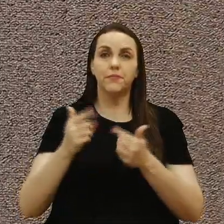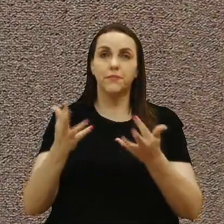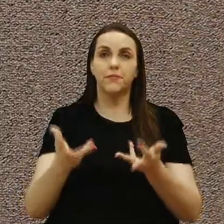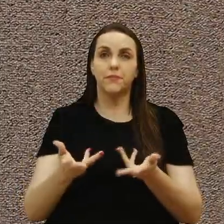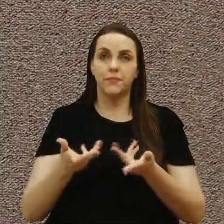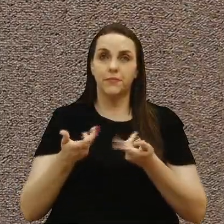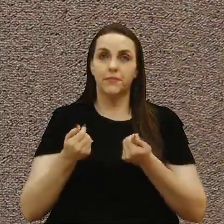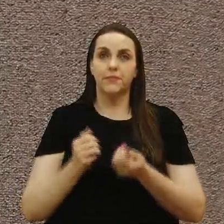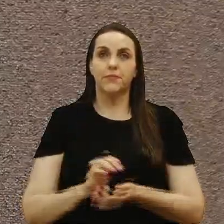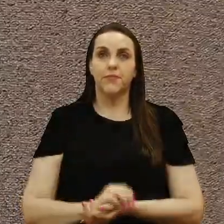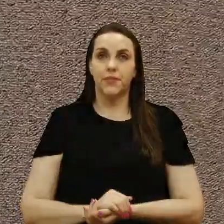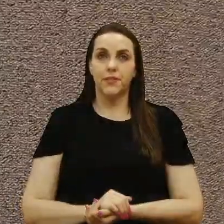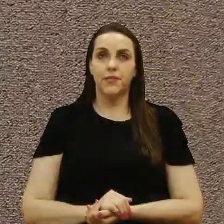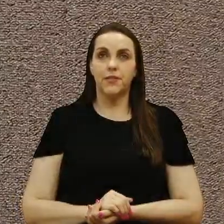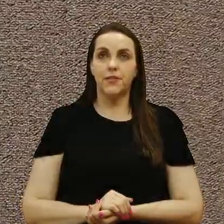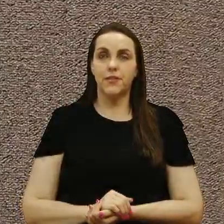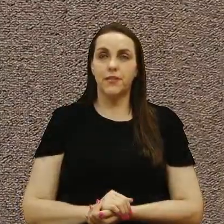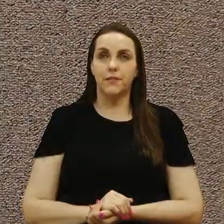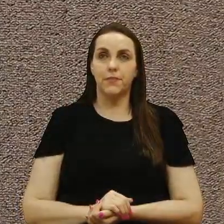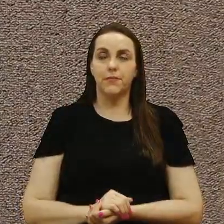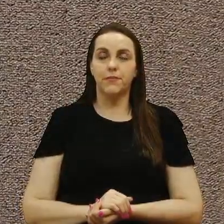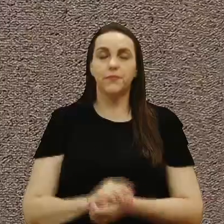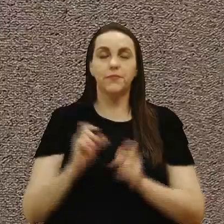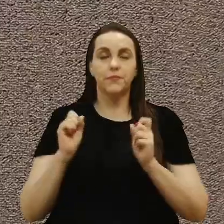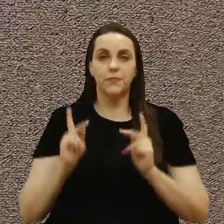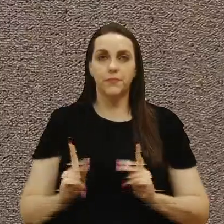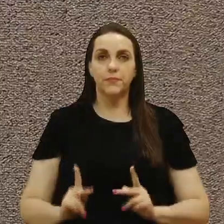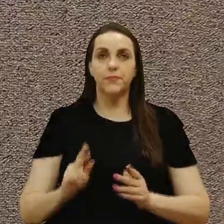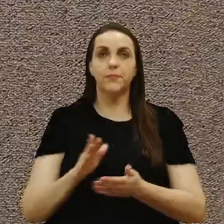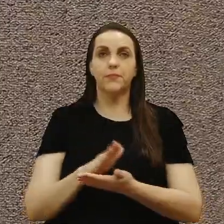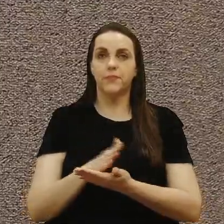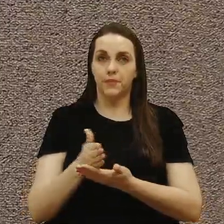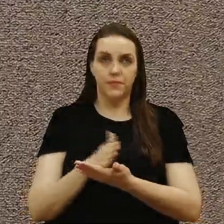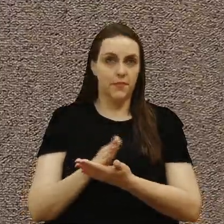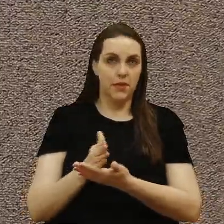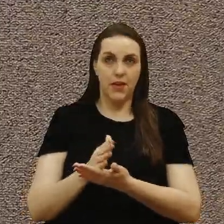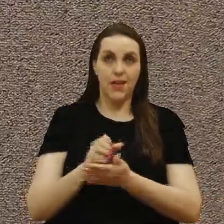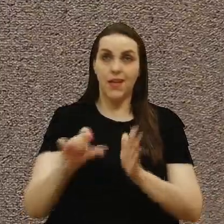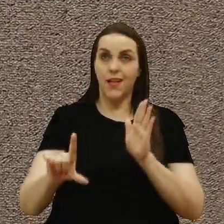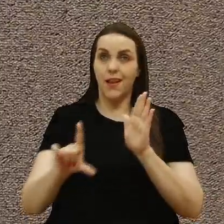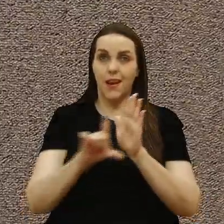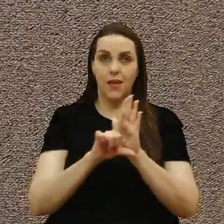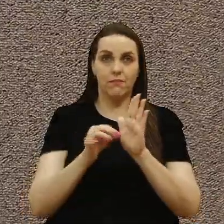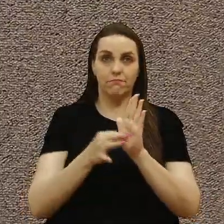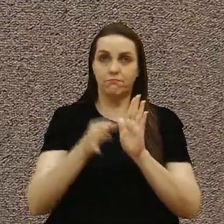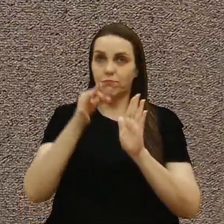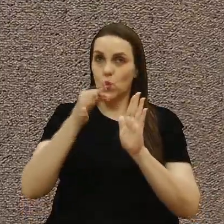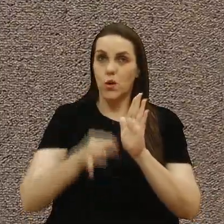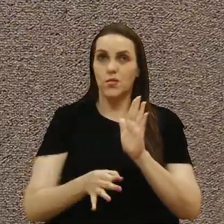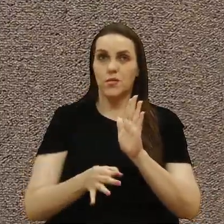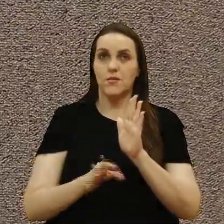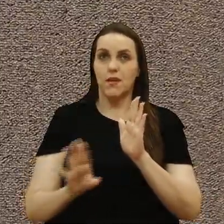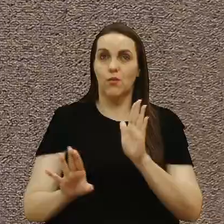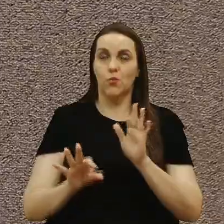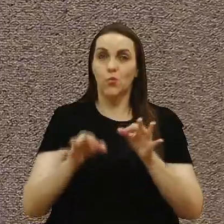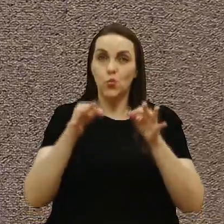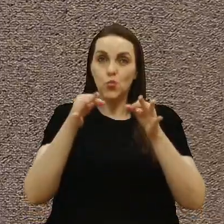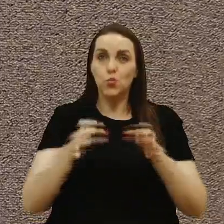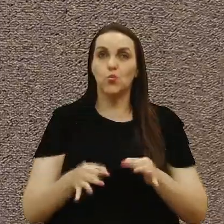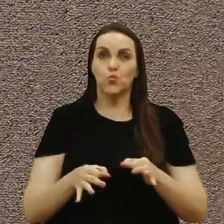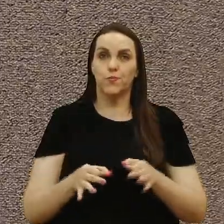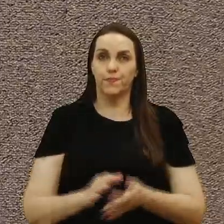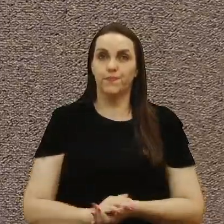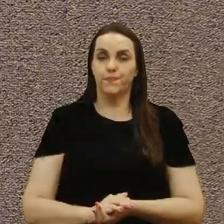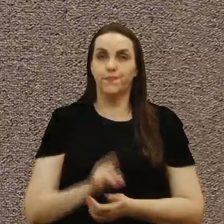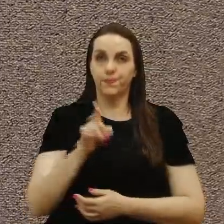senhora faz, porque a senhora é uma pessoa imparcial. A senhora aplica a lei, o que é correto, o que é justo.